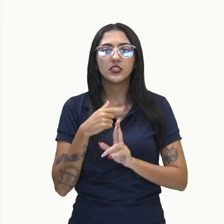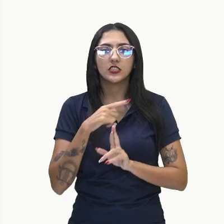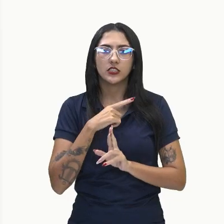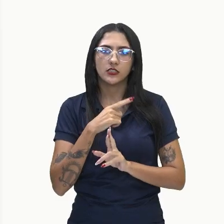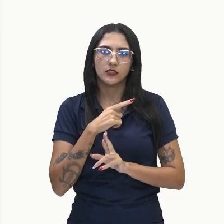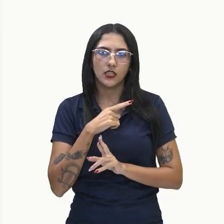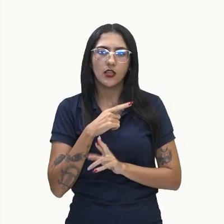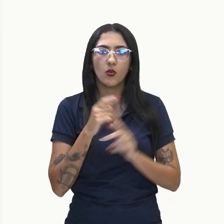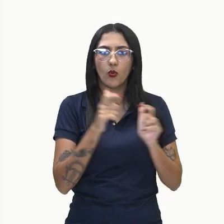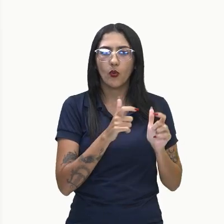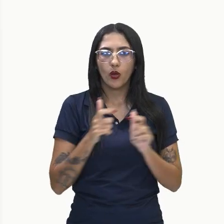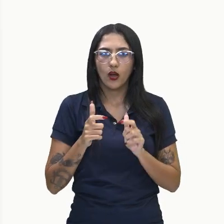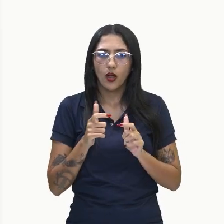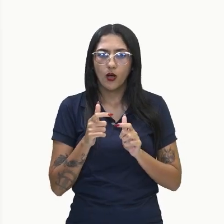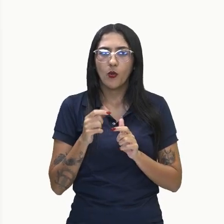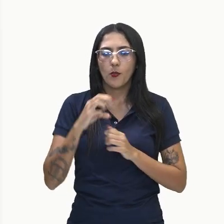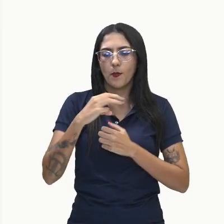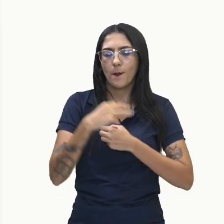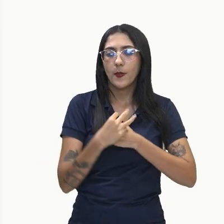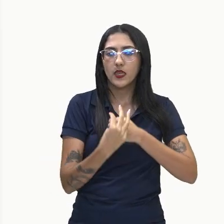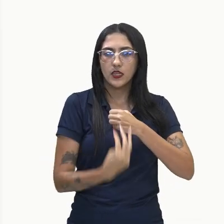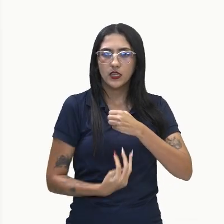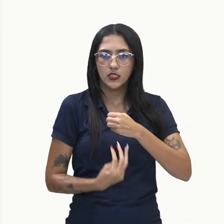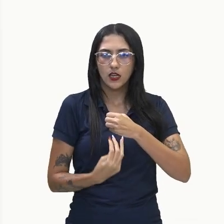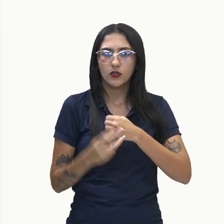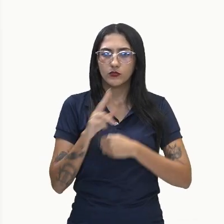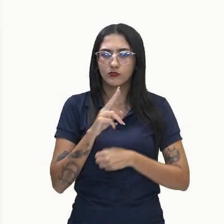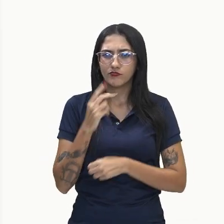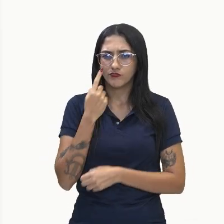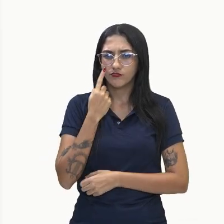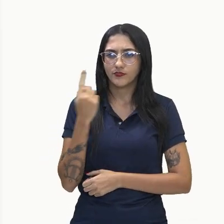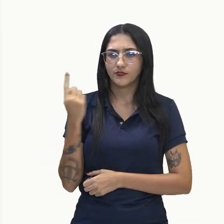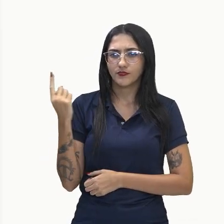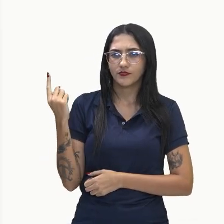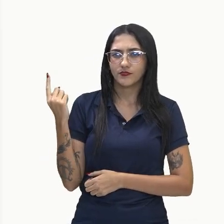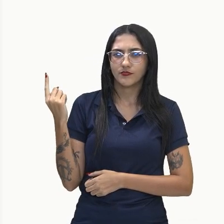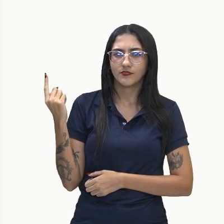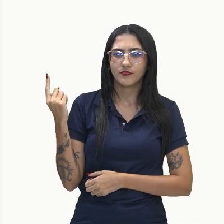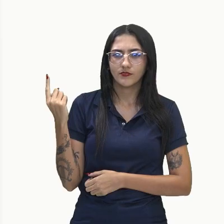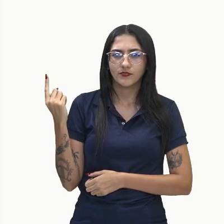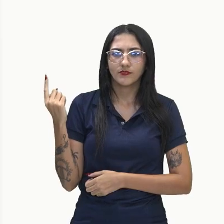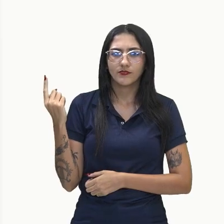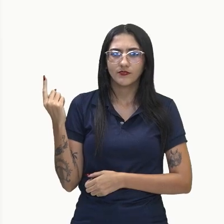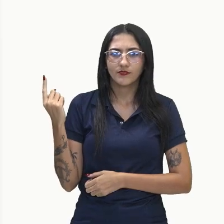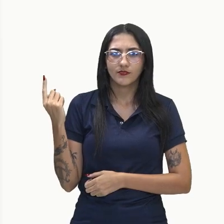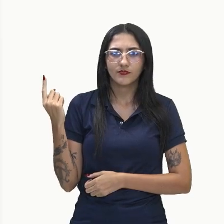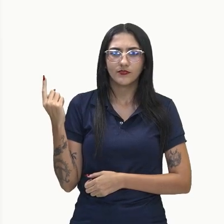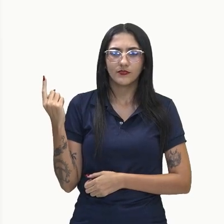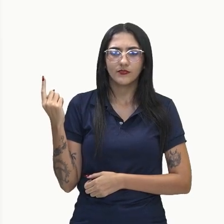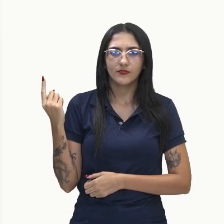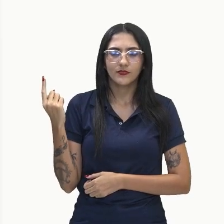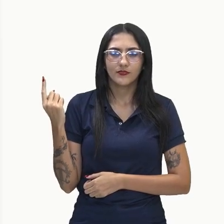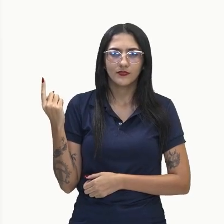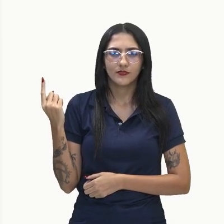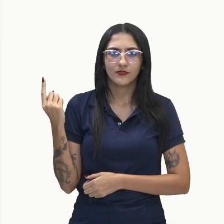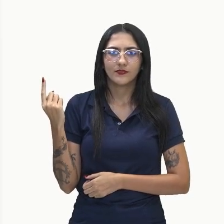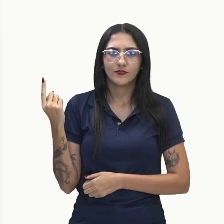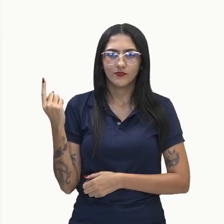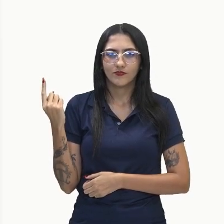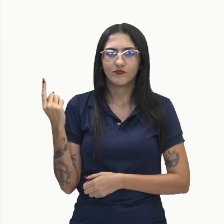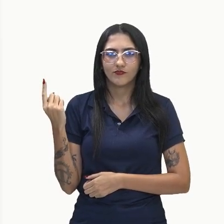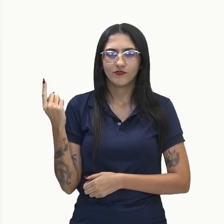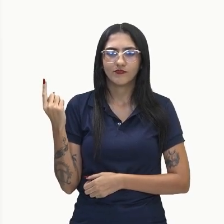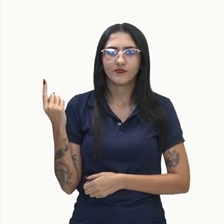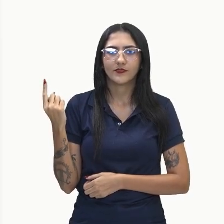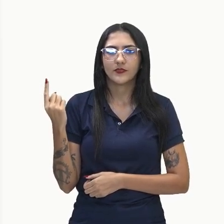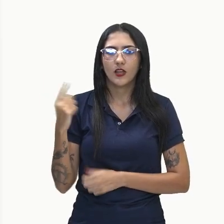meridiano de Greenwich, que está aqui, olha, a 0, vou botar uma linha aqui para baixo, olha, a 0 graus. Vou subir aqui a